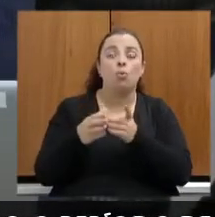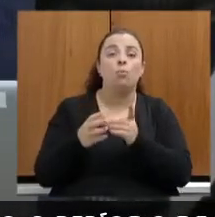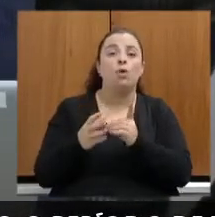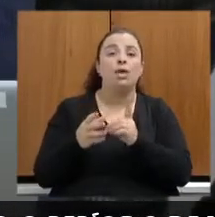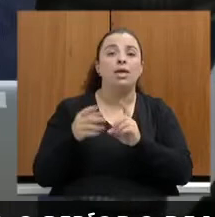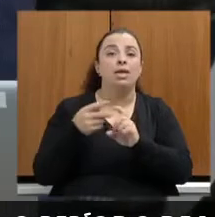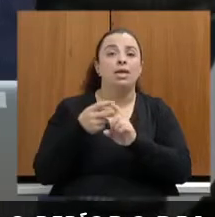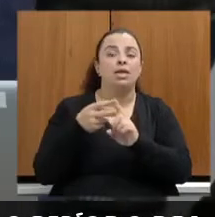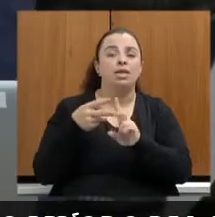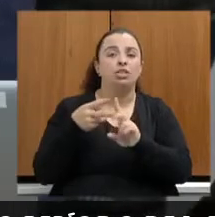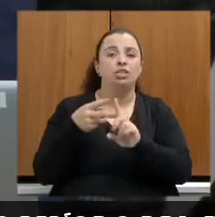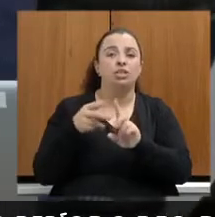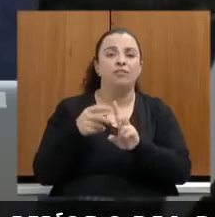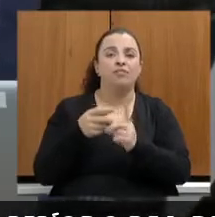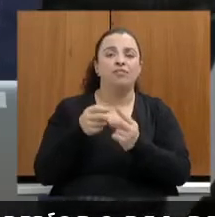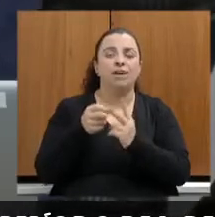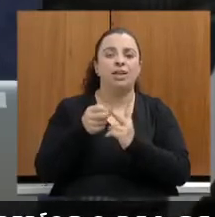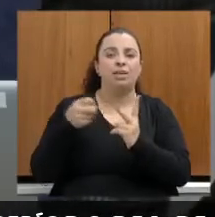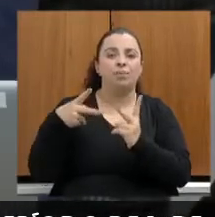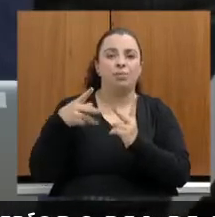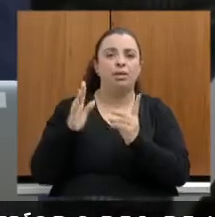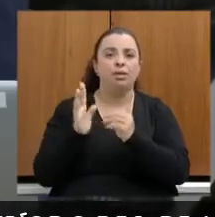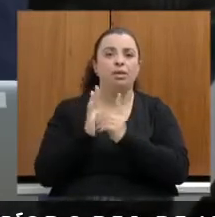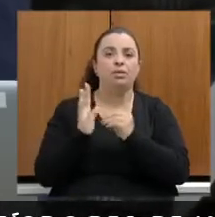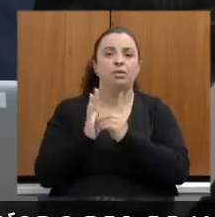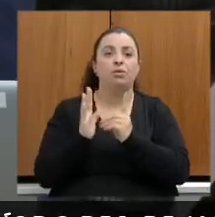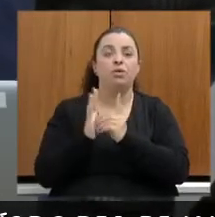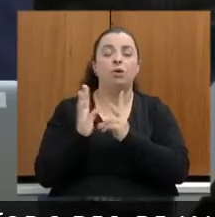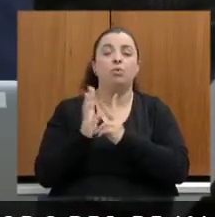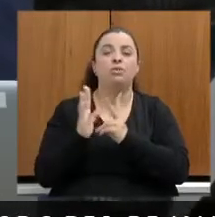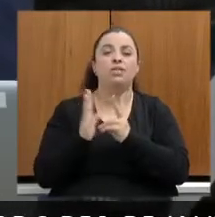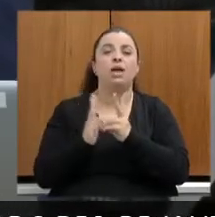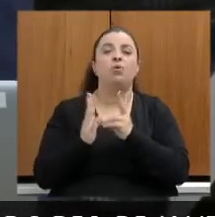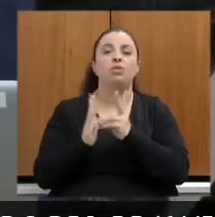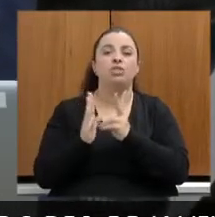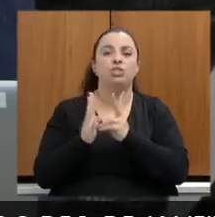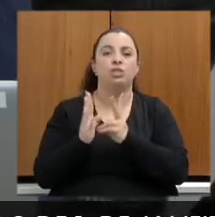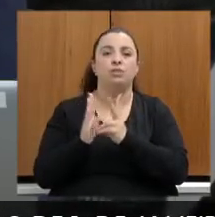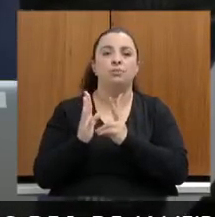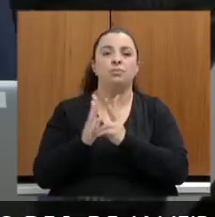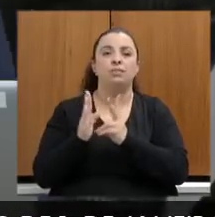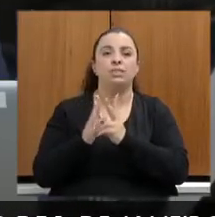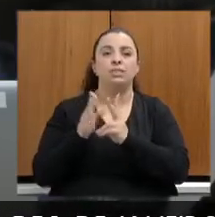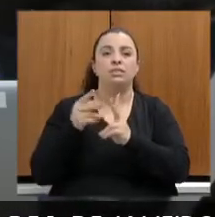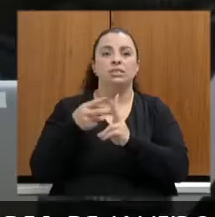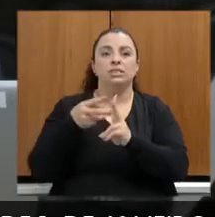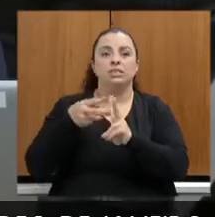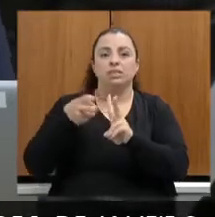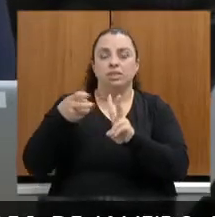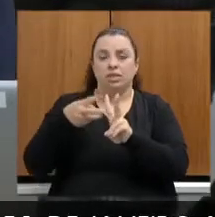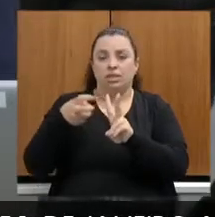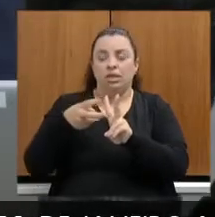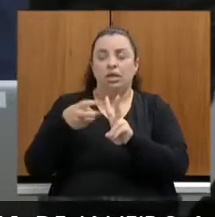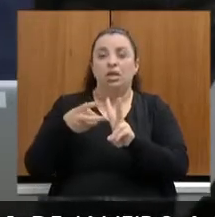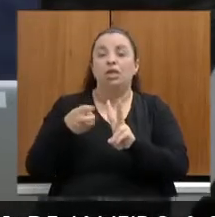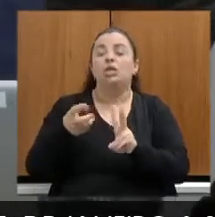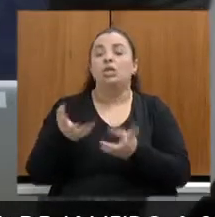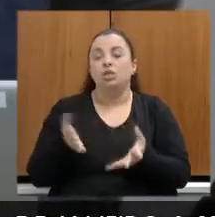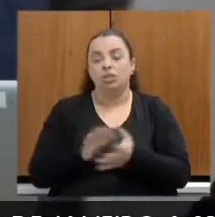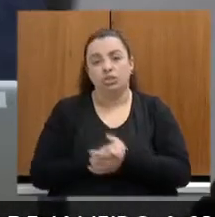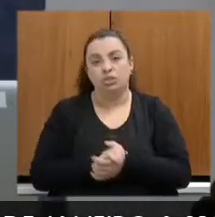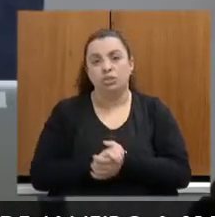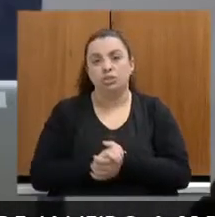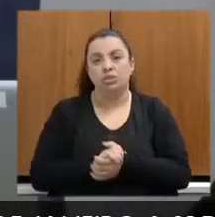a gente tem uma dificuldade nesse município que ela só tem uma unidade boa e hoje atendendo muito feinha muito